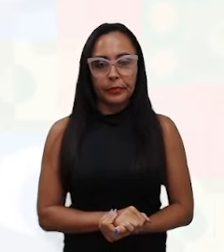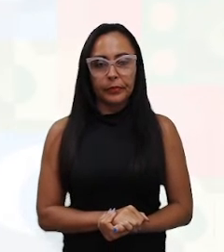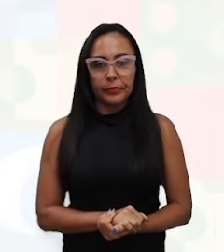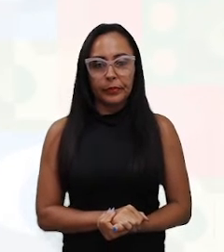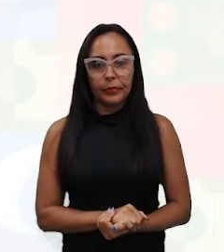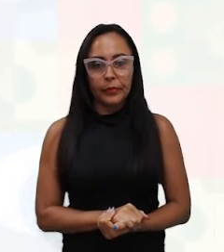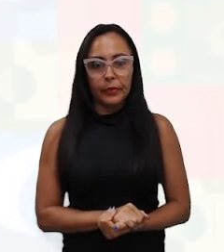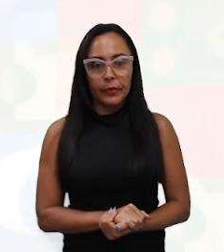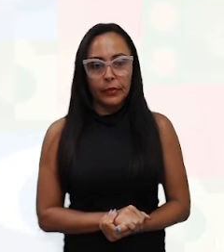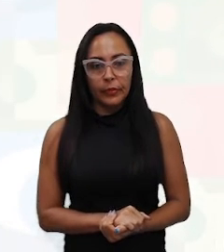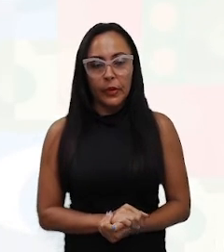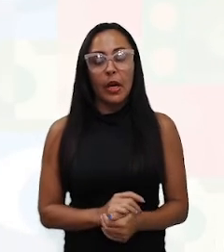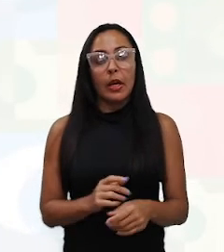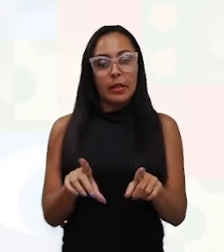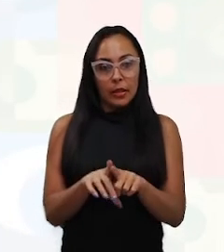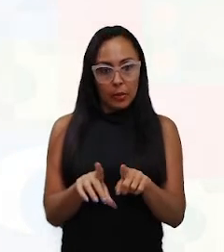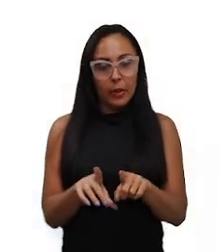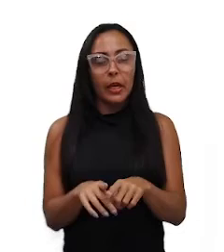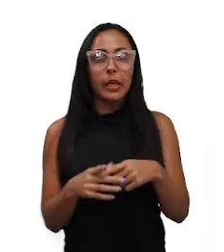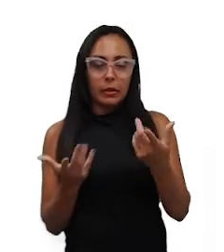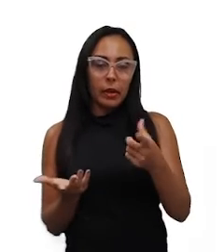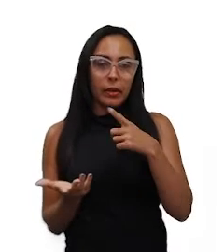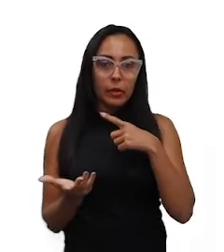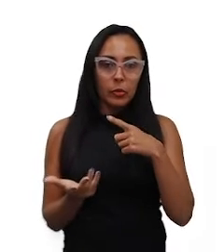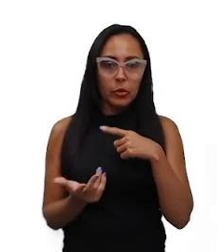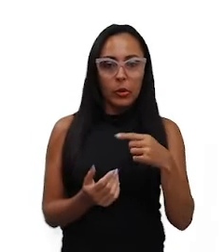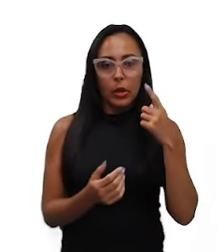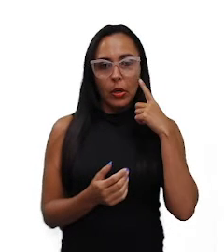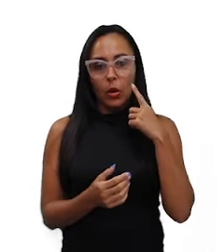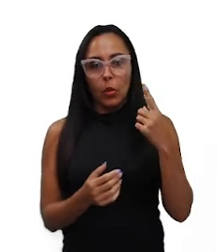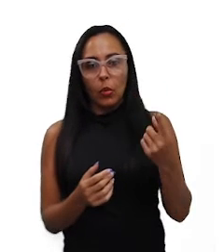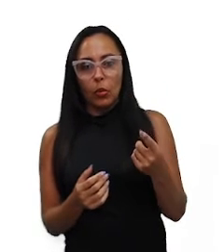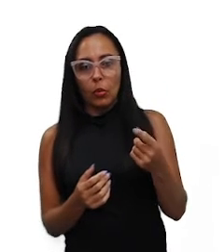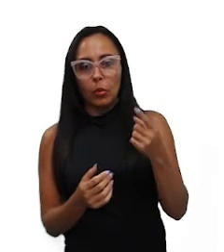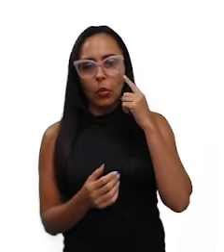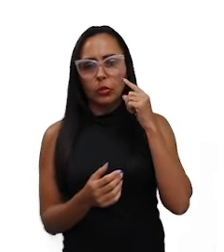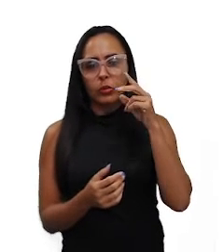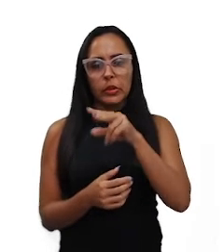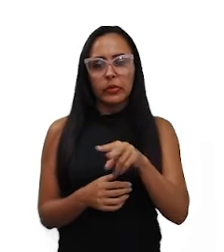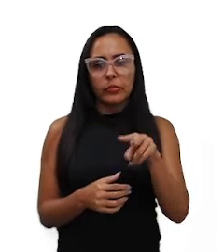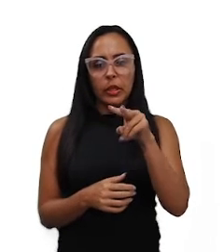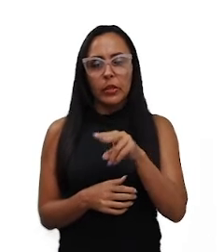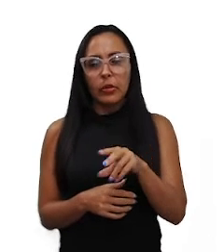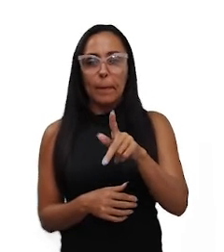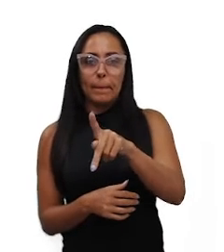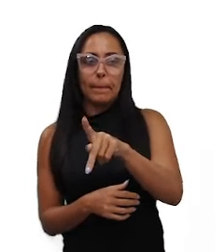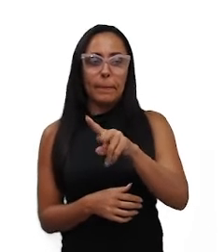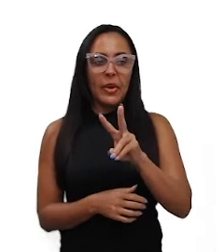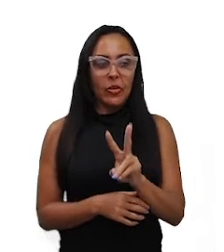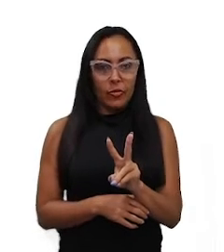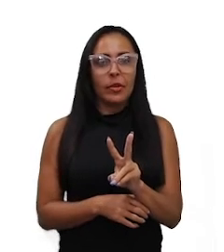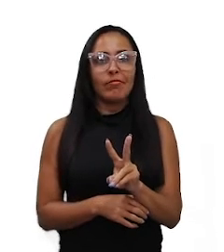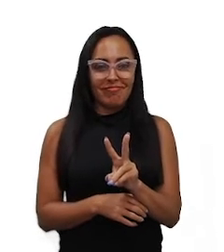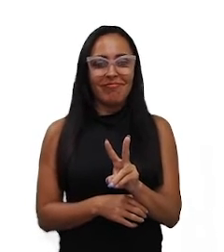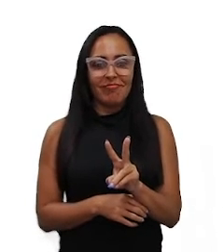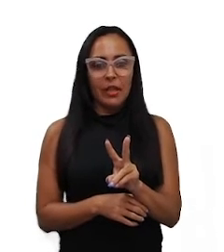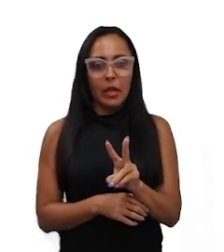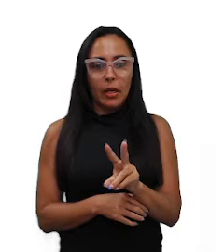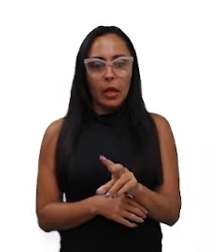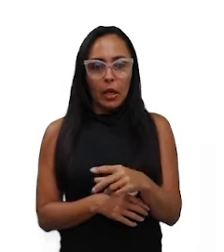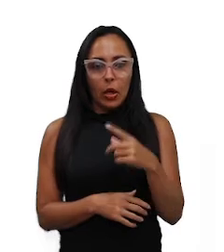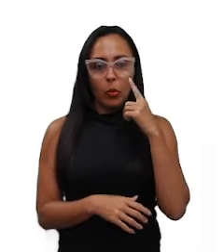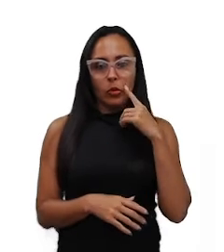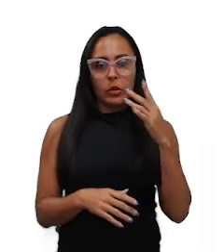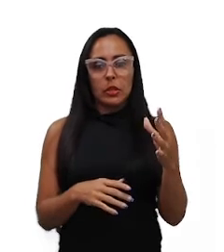Além da linha do horizonte, a gente tem o ponto de vista, que é considerado o PV. É o ponto que se